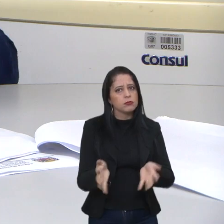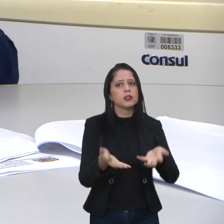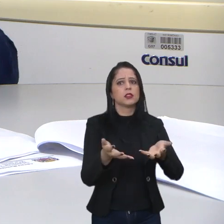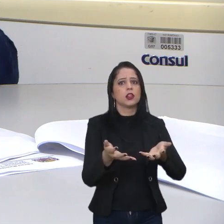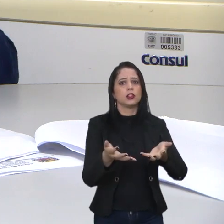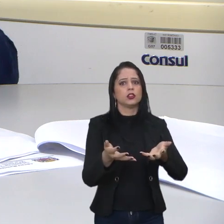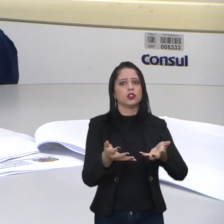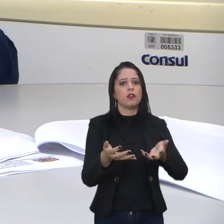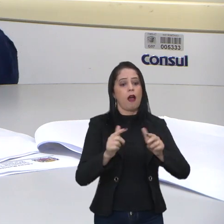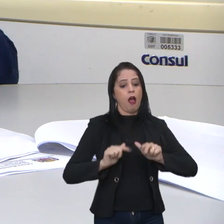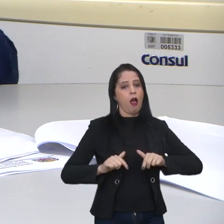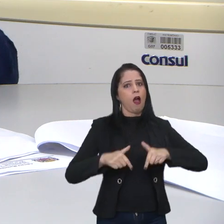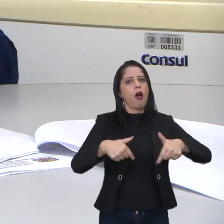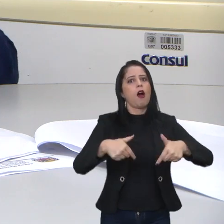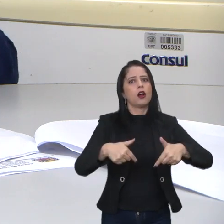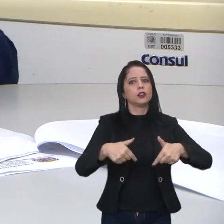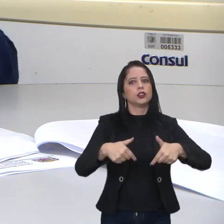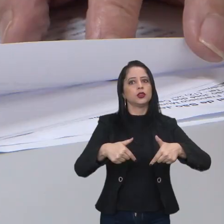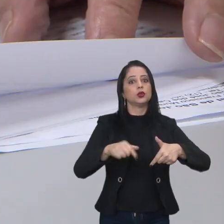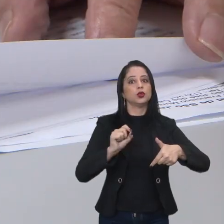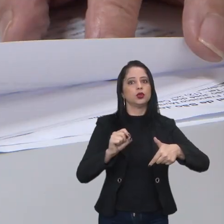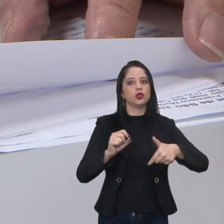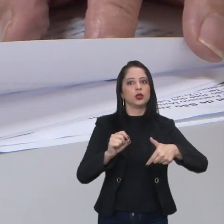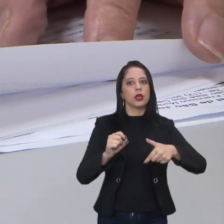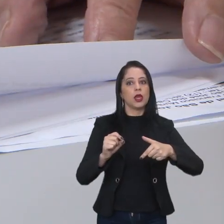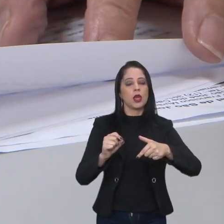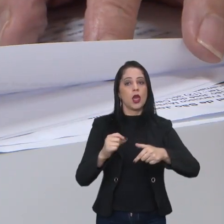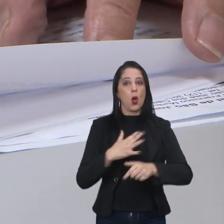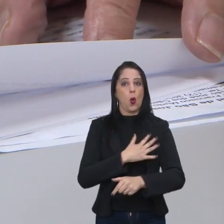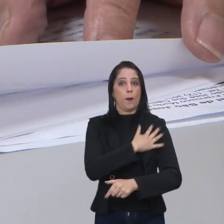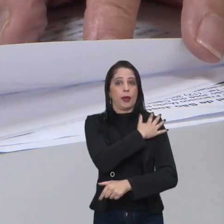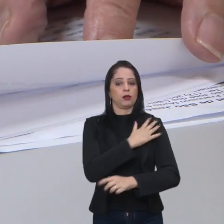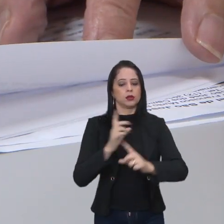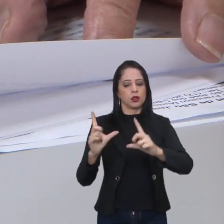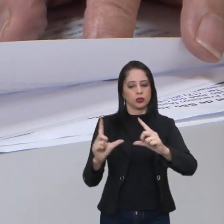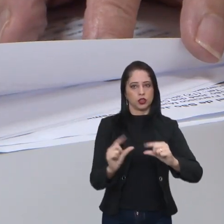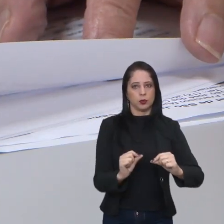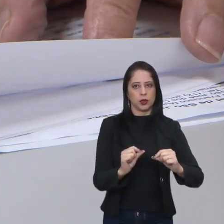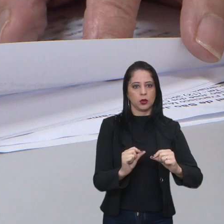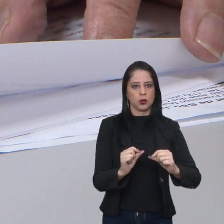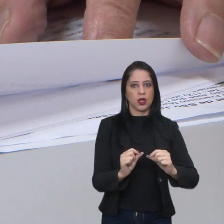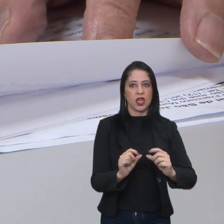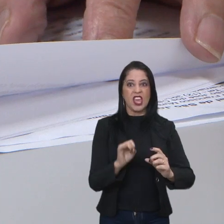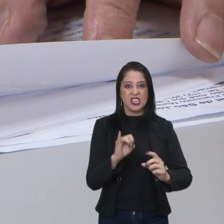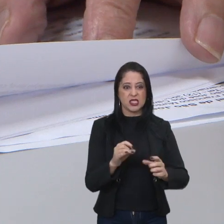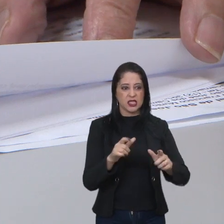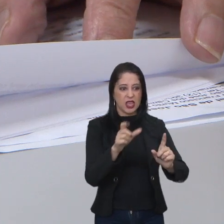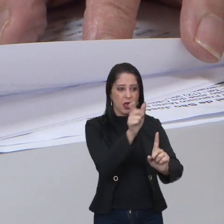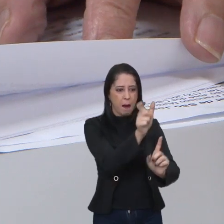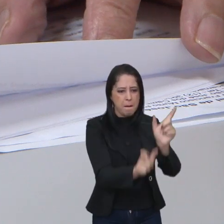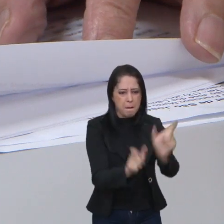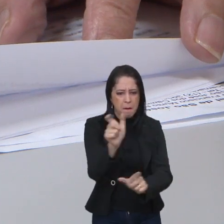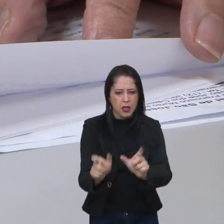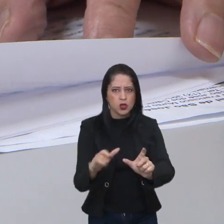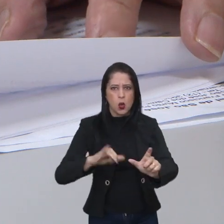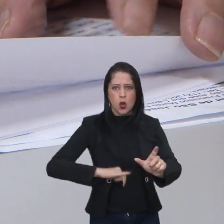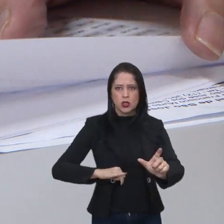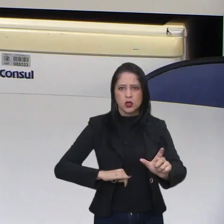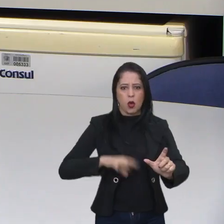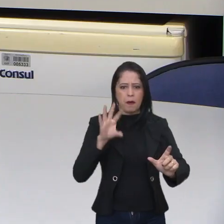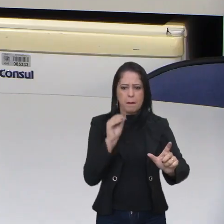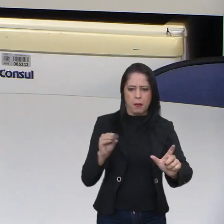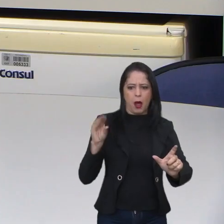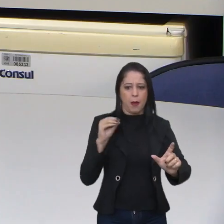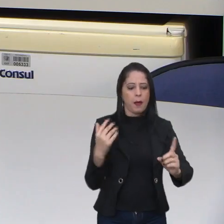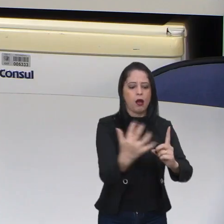incentivar e promover políticas públicas para diminuir o preconceito e ampliar o acolhimento de quem sofre com gagueira